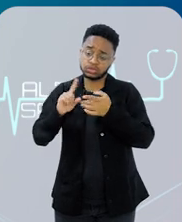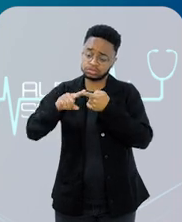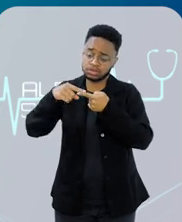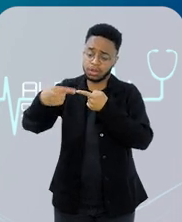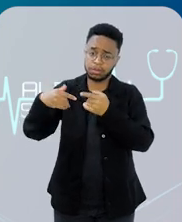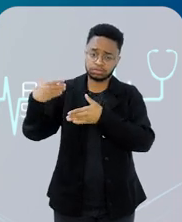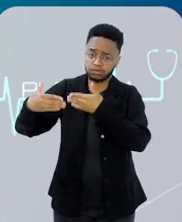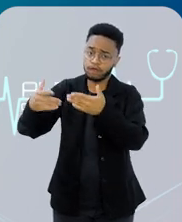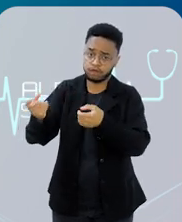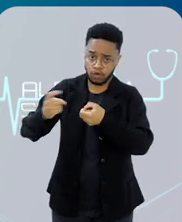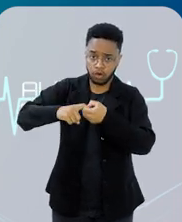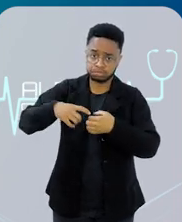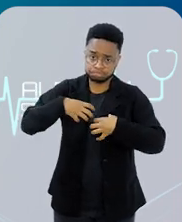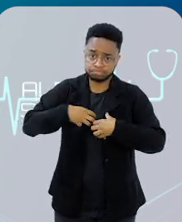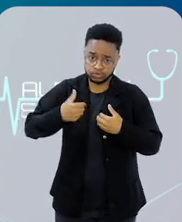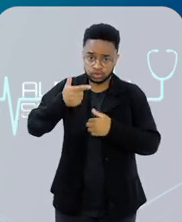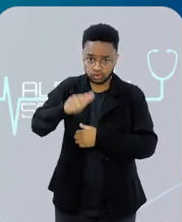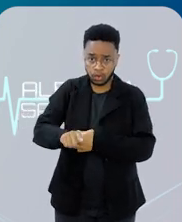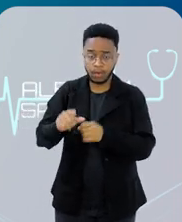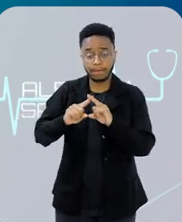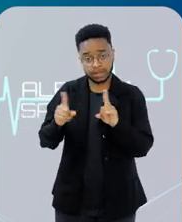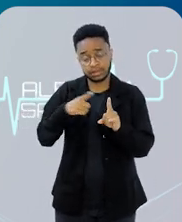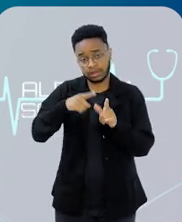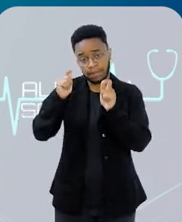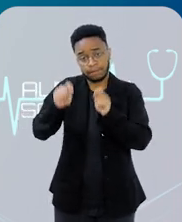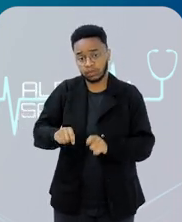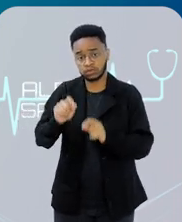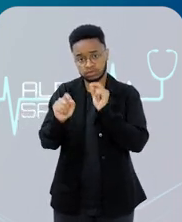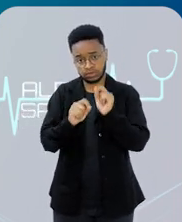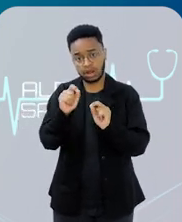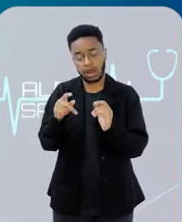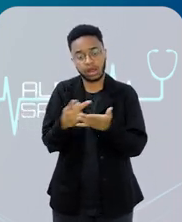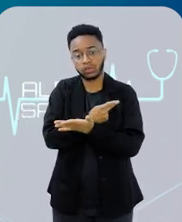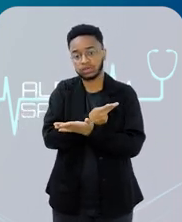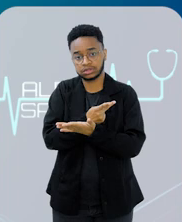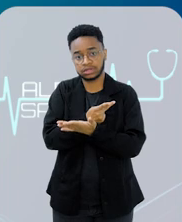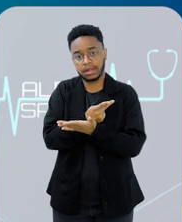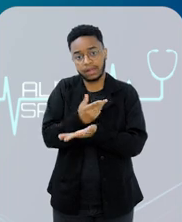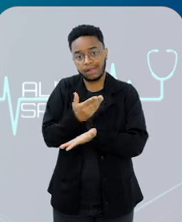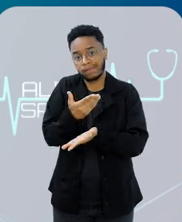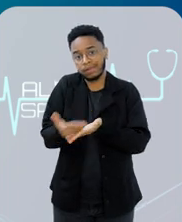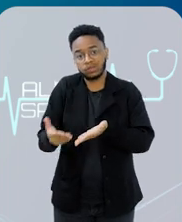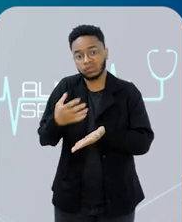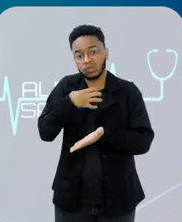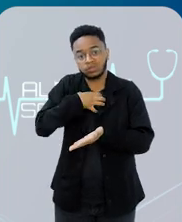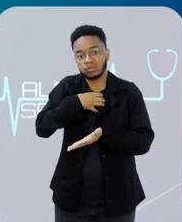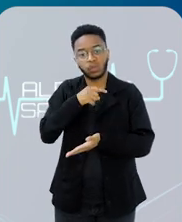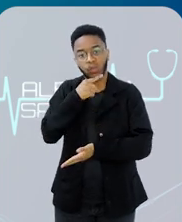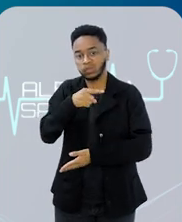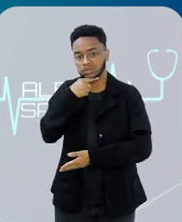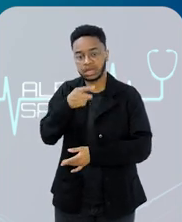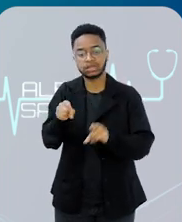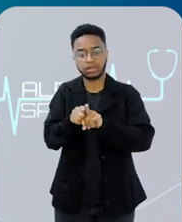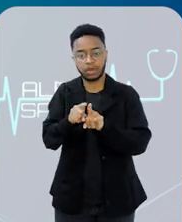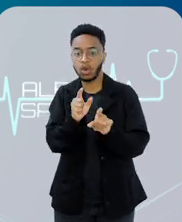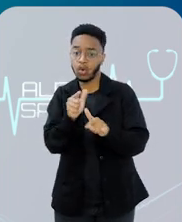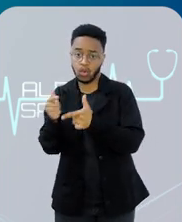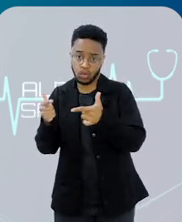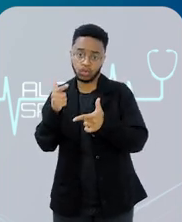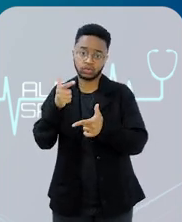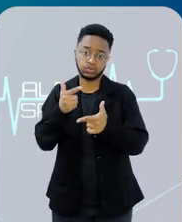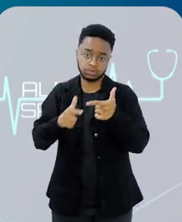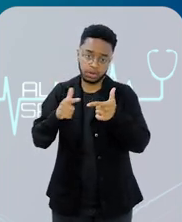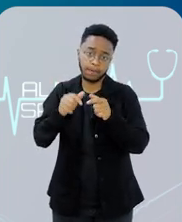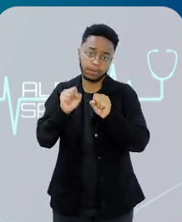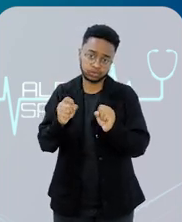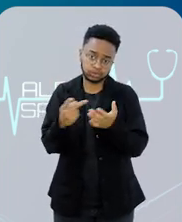ao longo do tempo, mas existe essa possibilidade de perda de sensibilidade, entre outras complicações